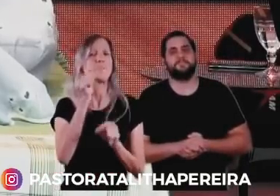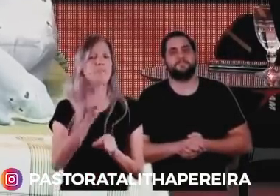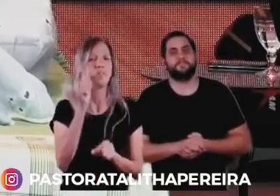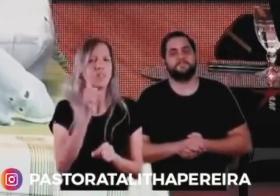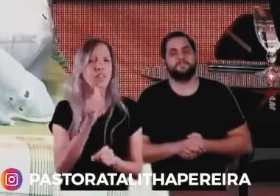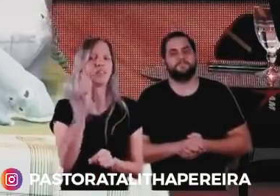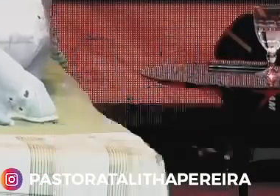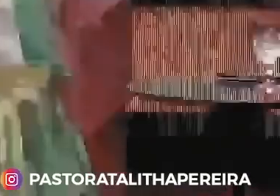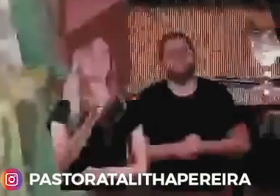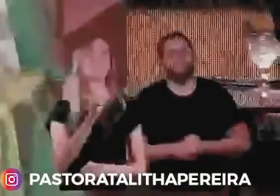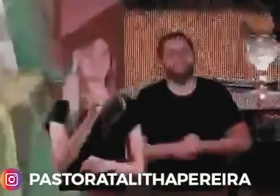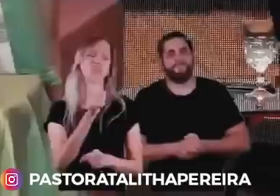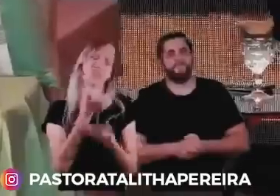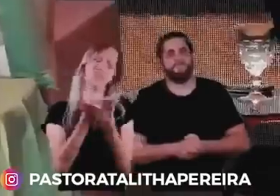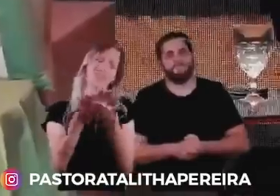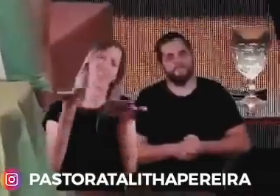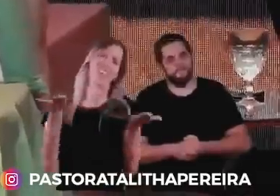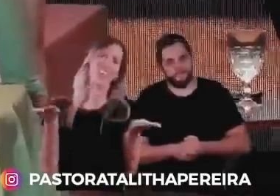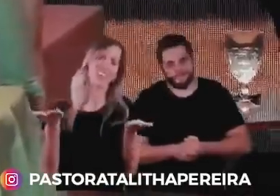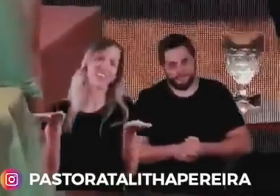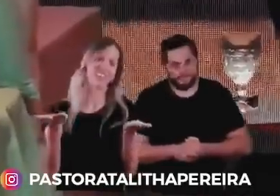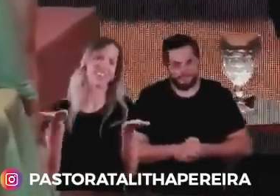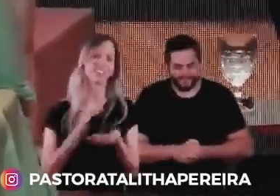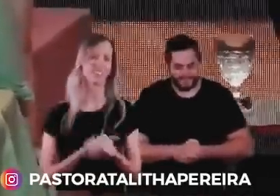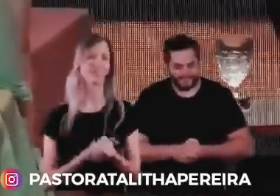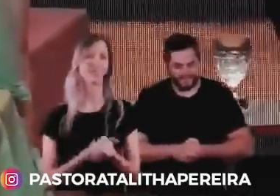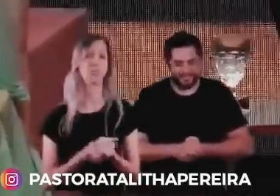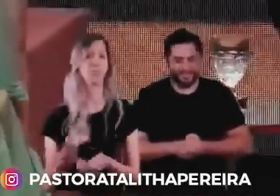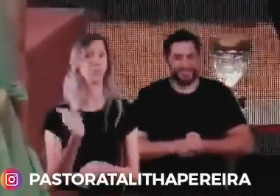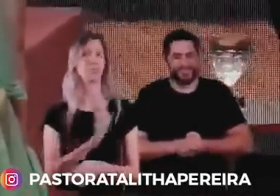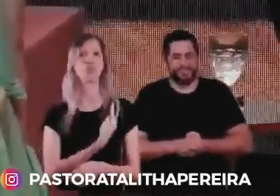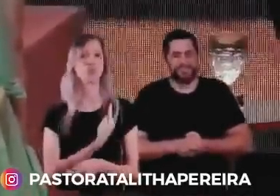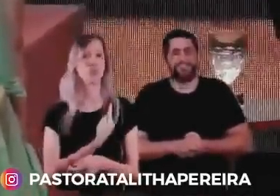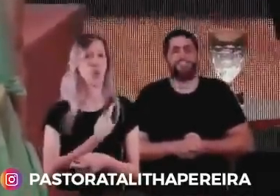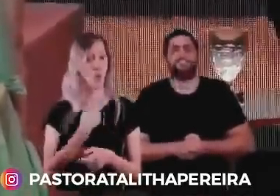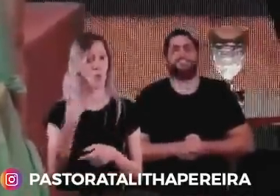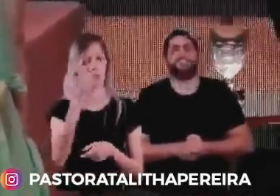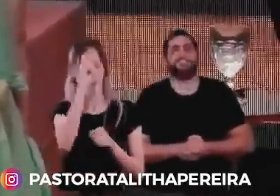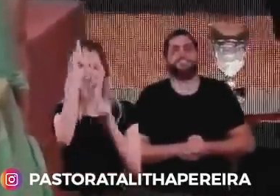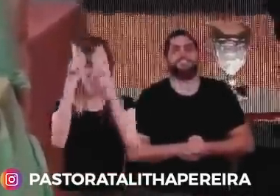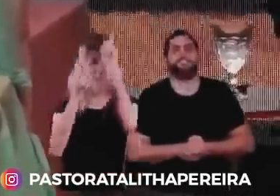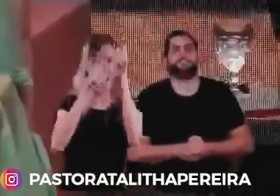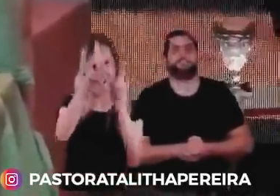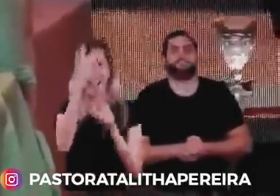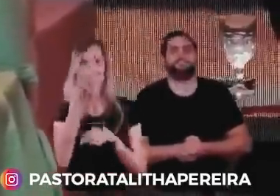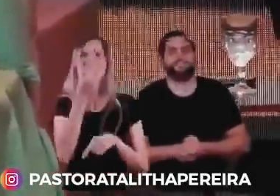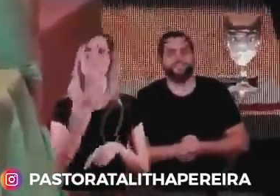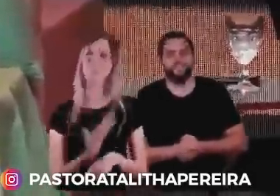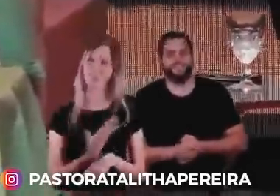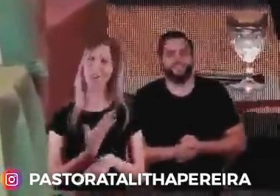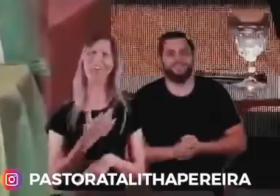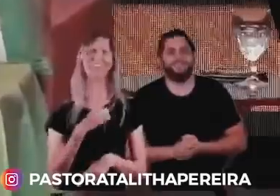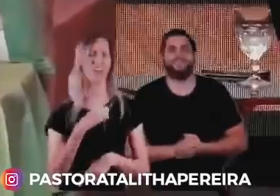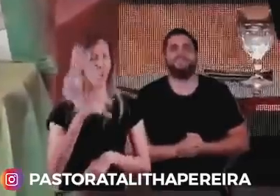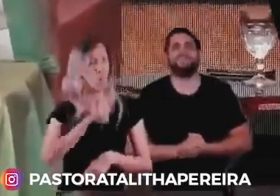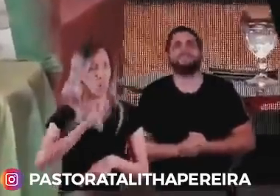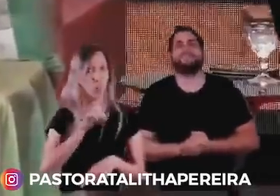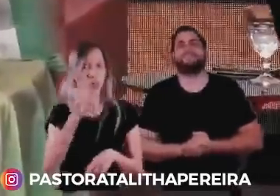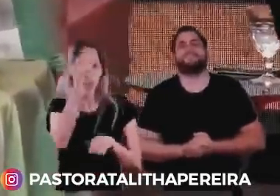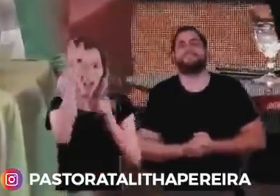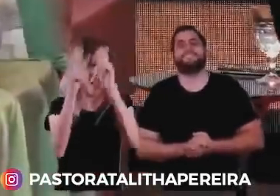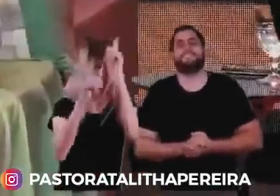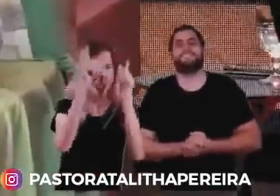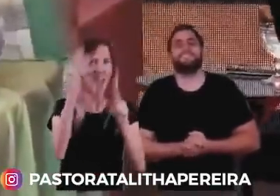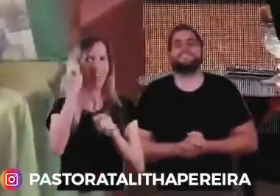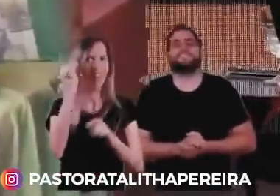Meninas, minha gente, nós somos criativas. Então vamos usar essa criatividade,